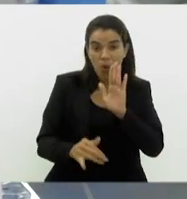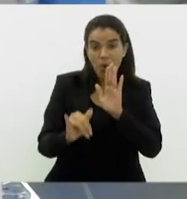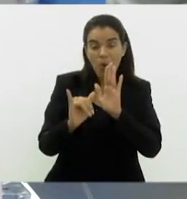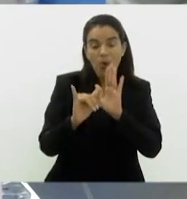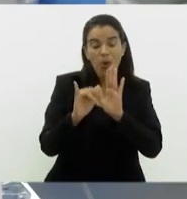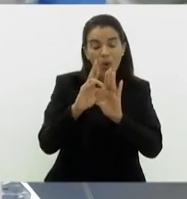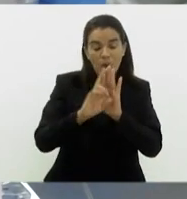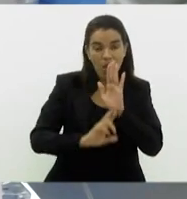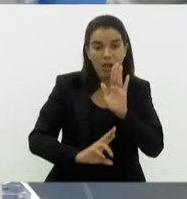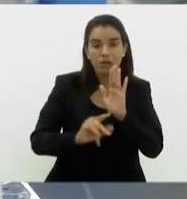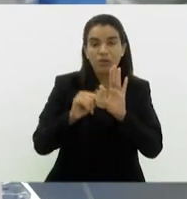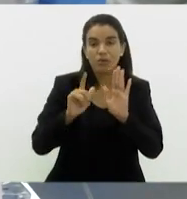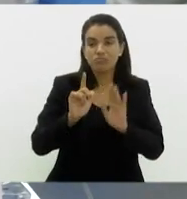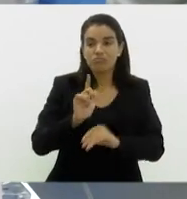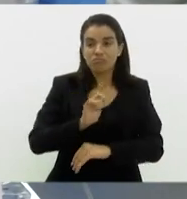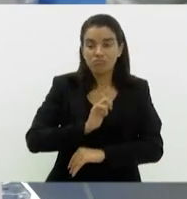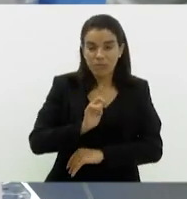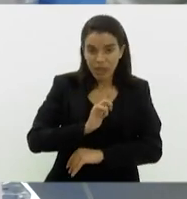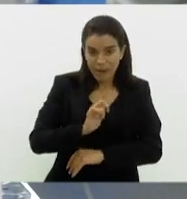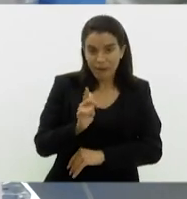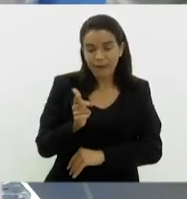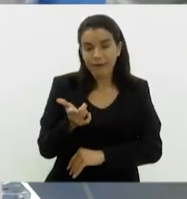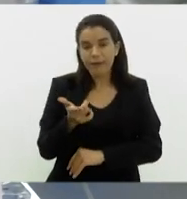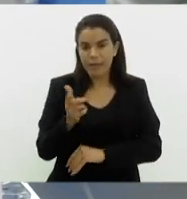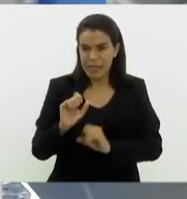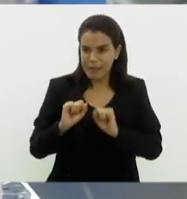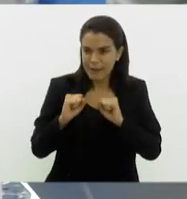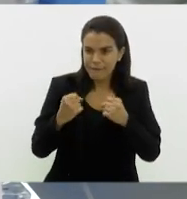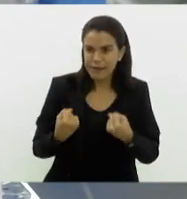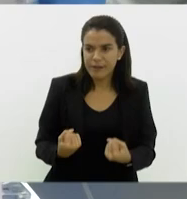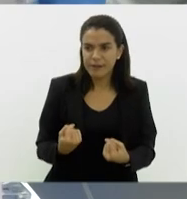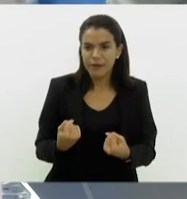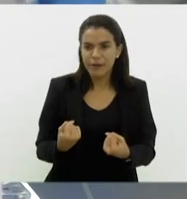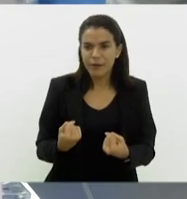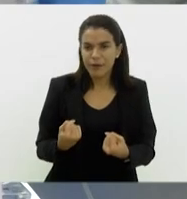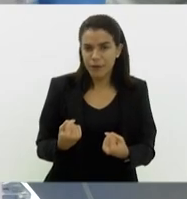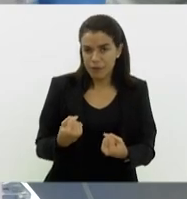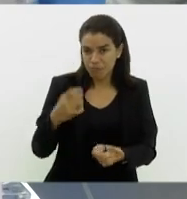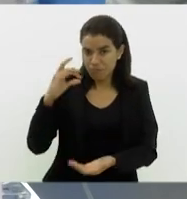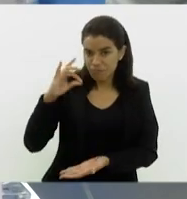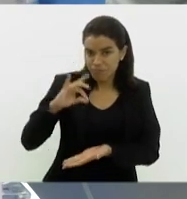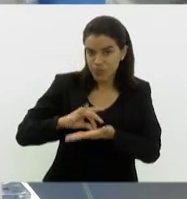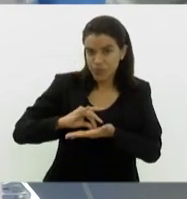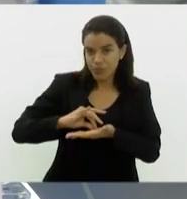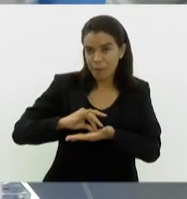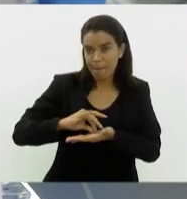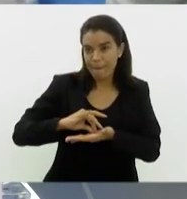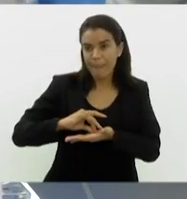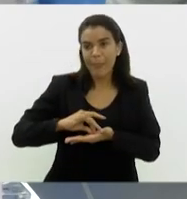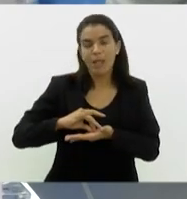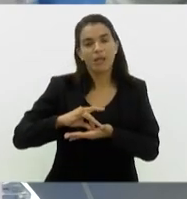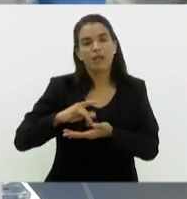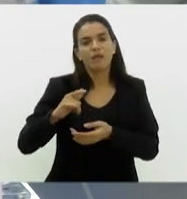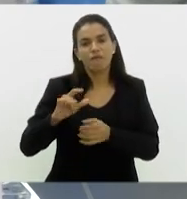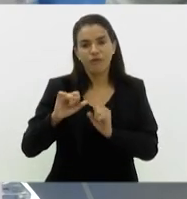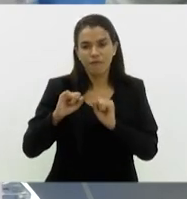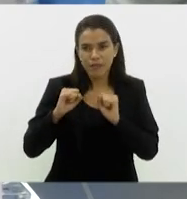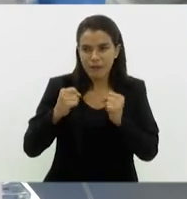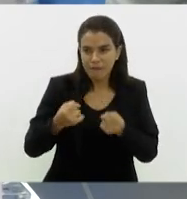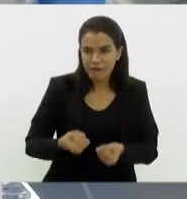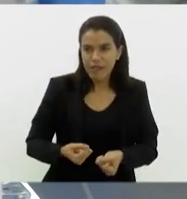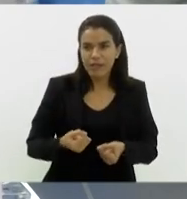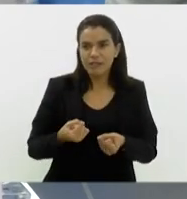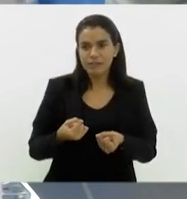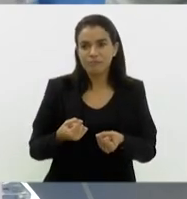retornou ao relatório que ele defendeu aqui original que foi feita a defesa aqui inclusive com